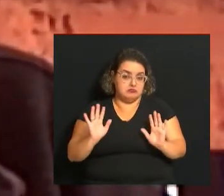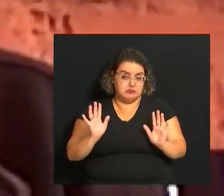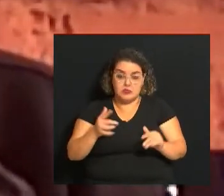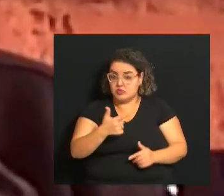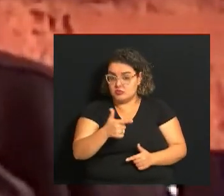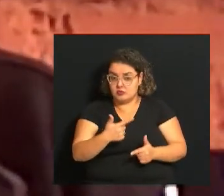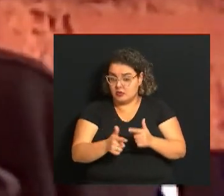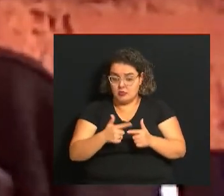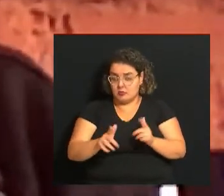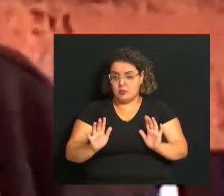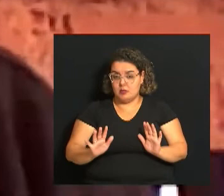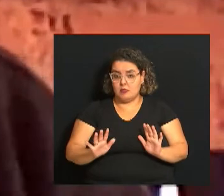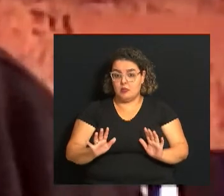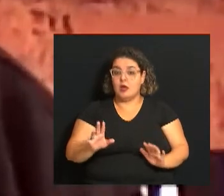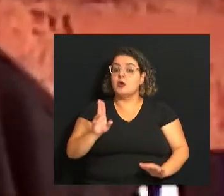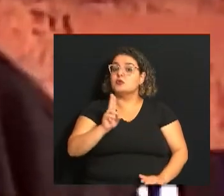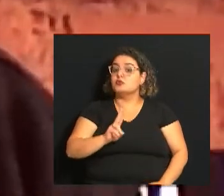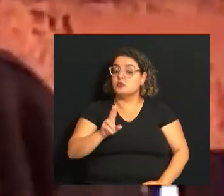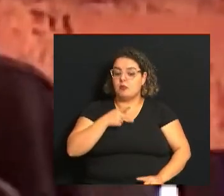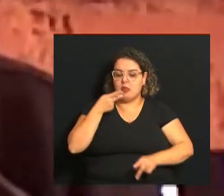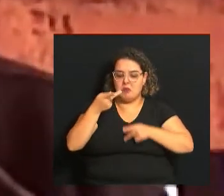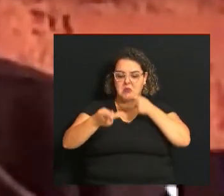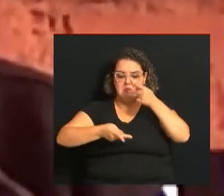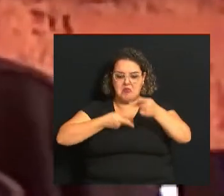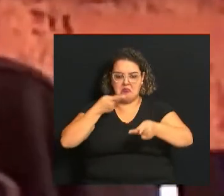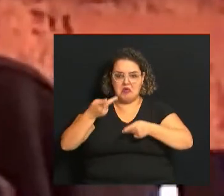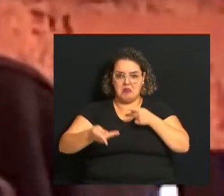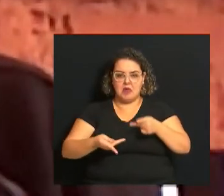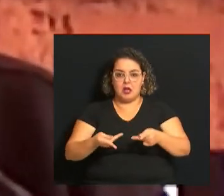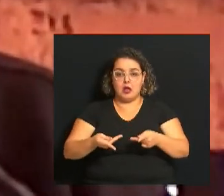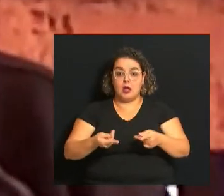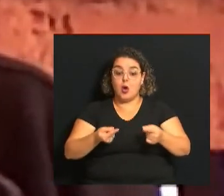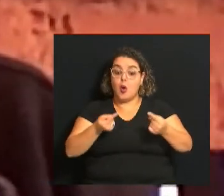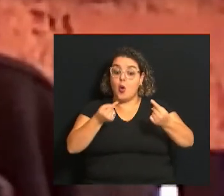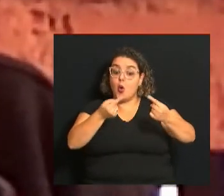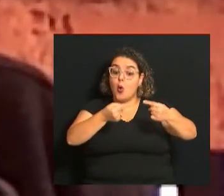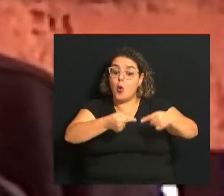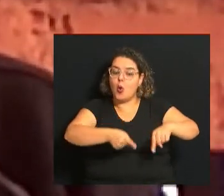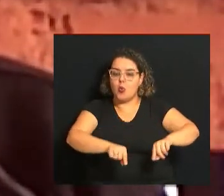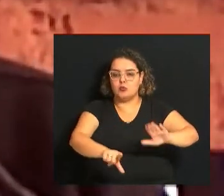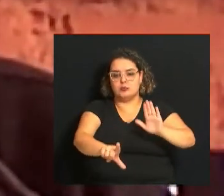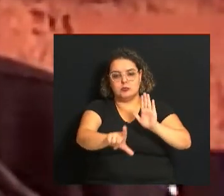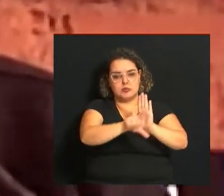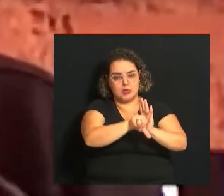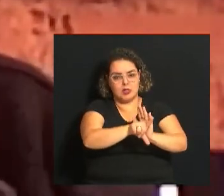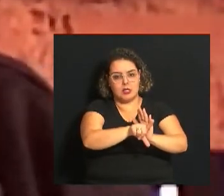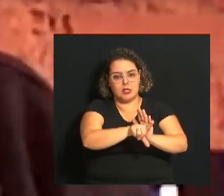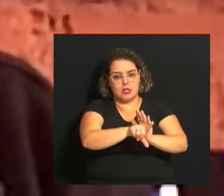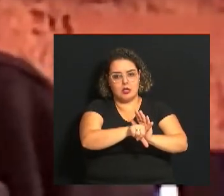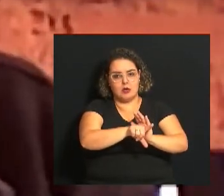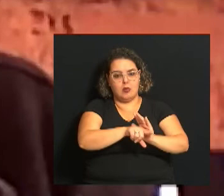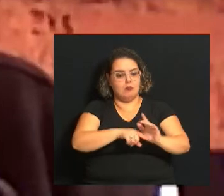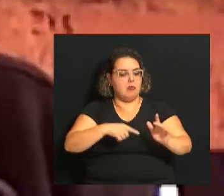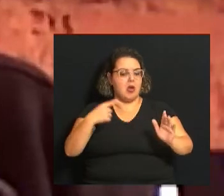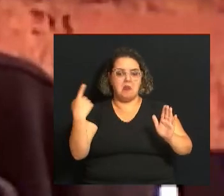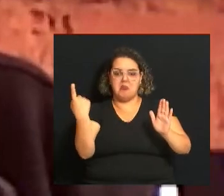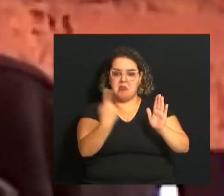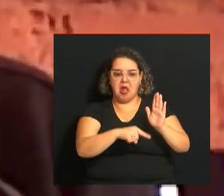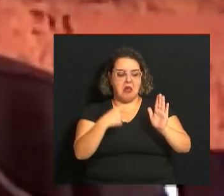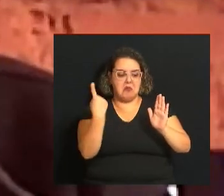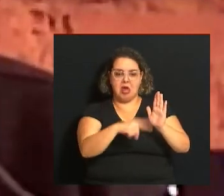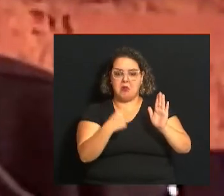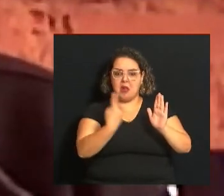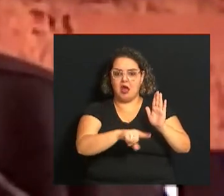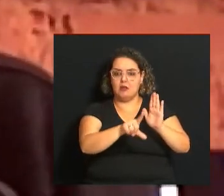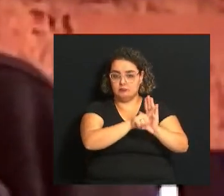você utilizar o discurso do ódio para ferir a lei, para atacar a própria lei, ou a maneira como as eleições